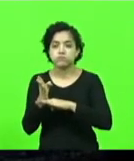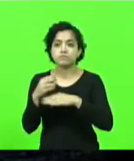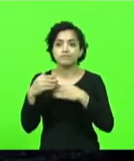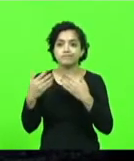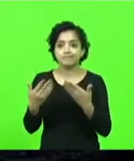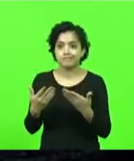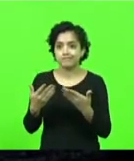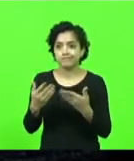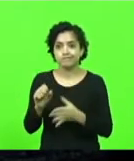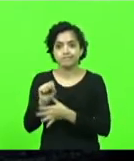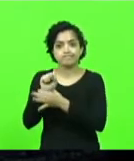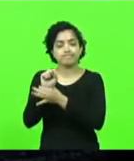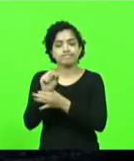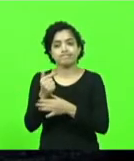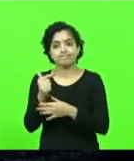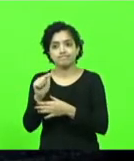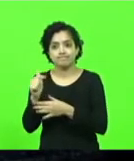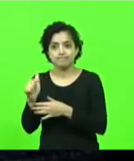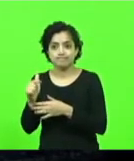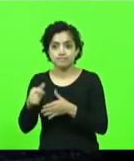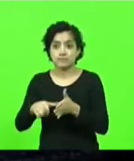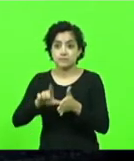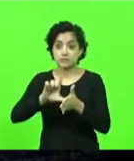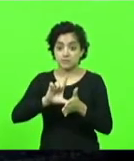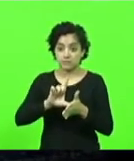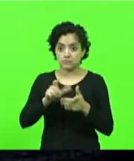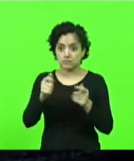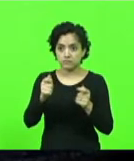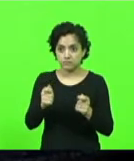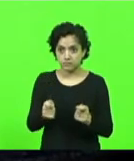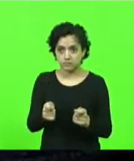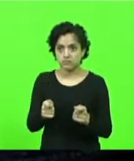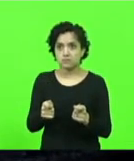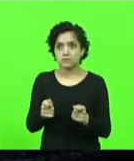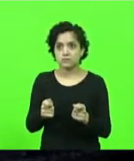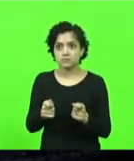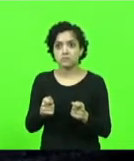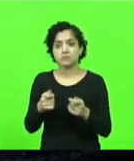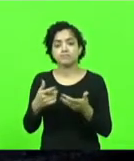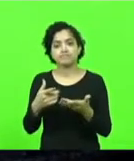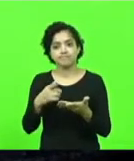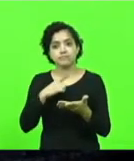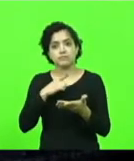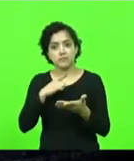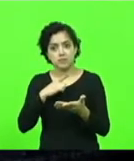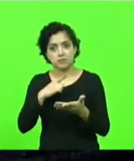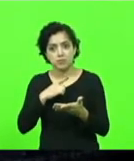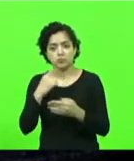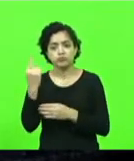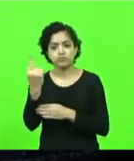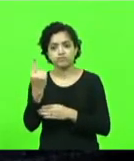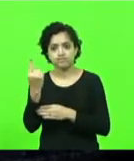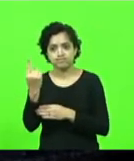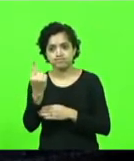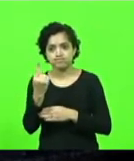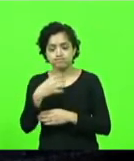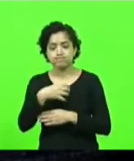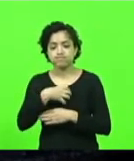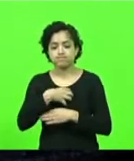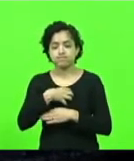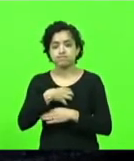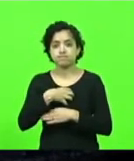sem garantia antes da solidez Ó tem muita solidão quem já abriu o negócio